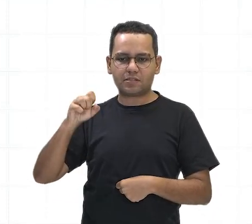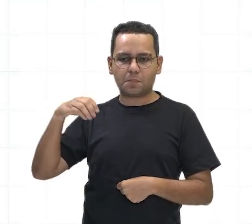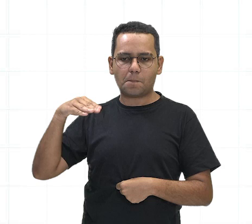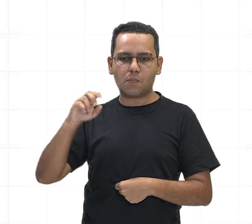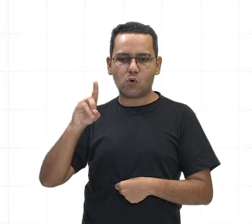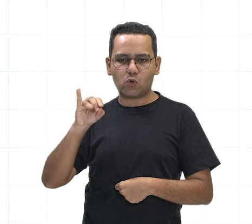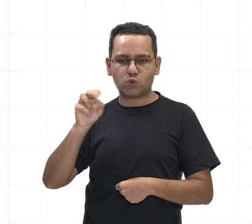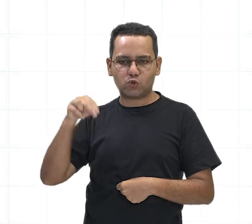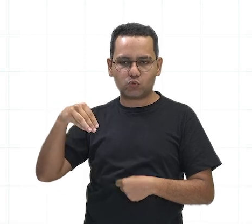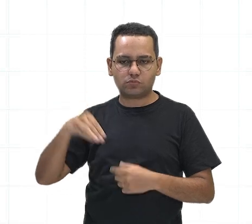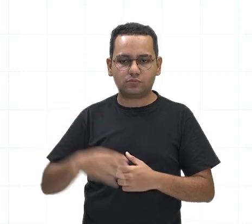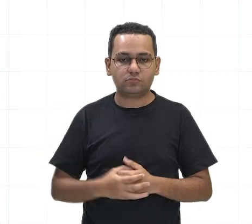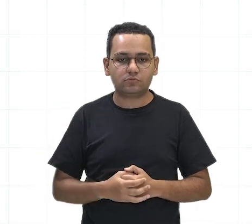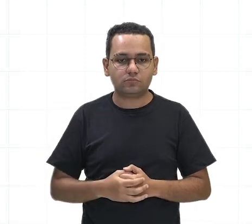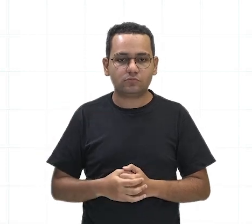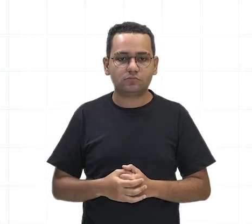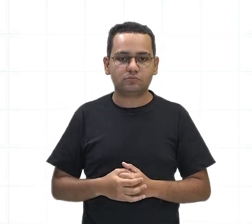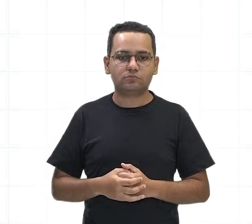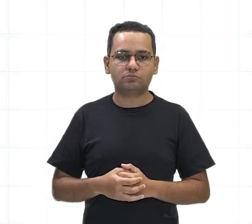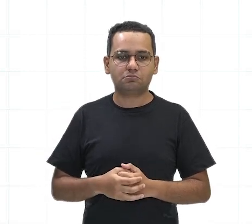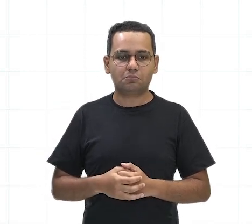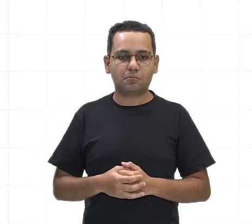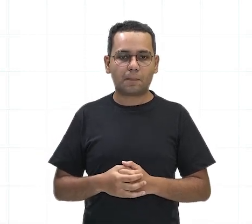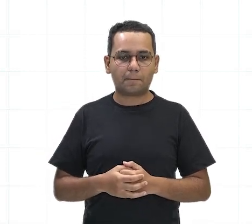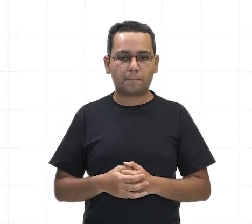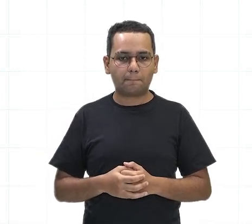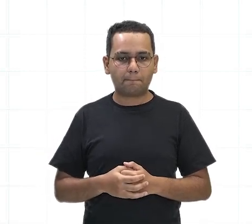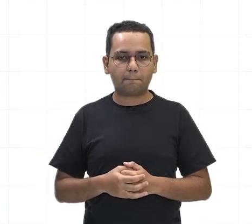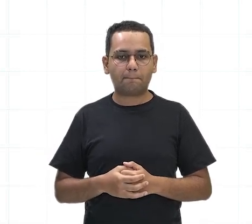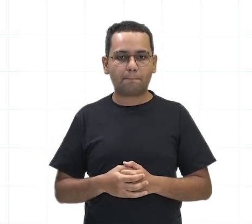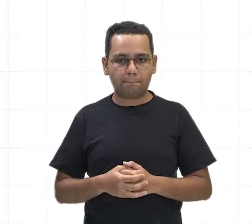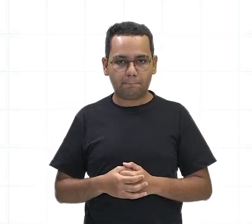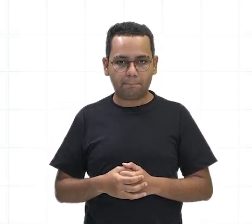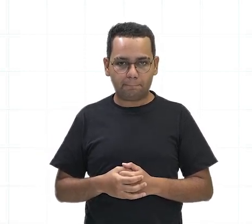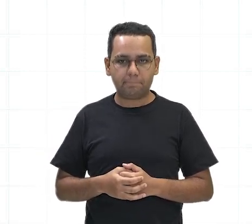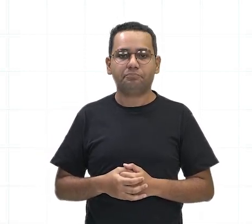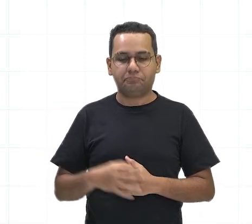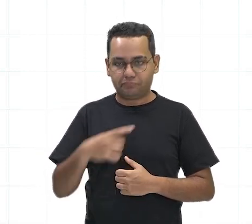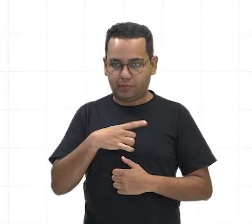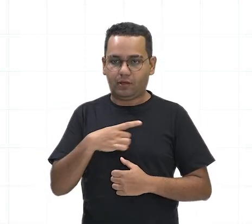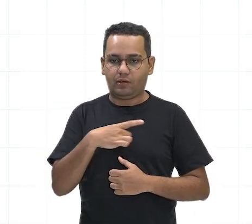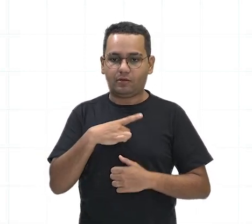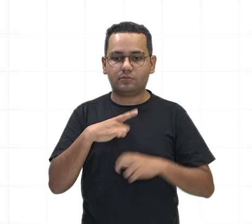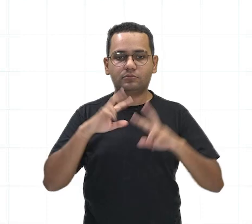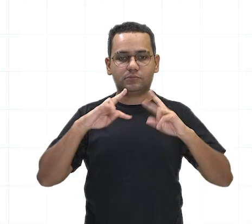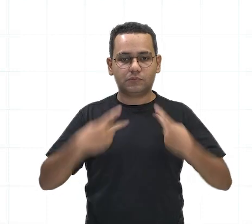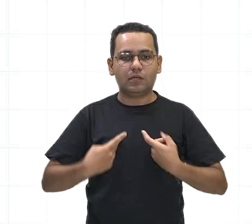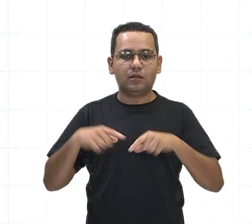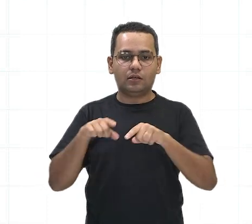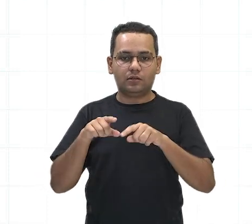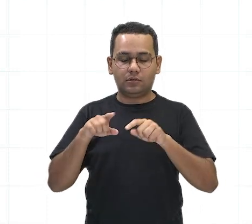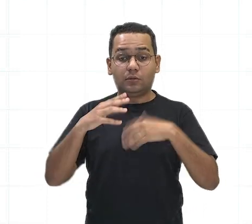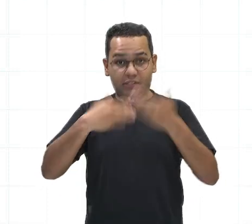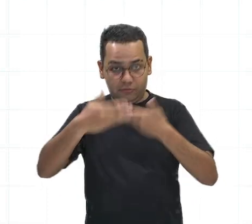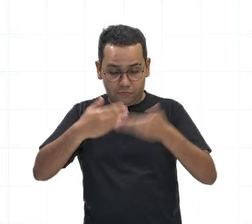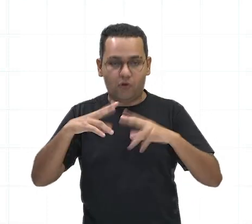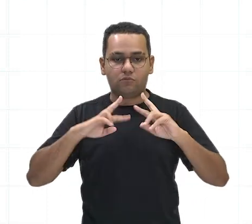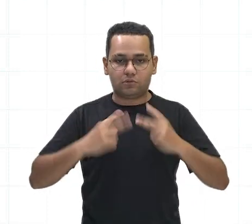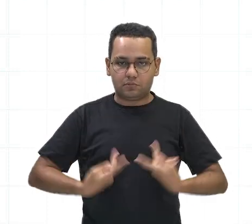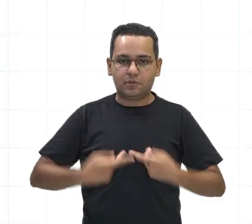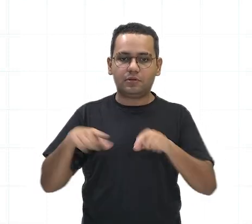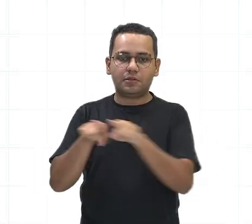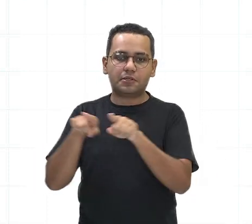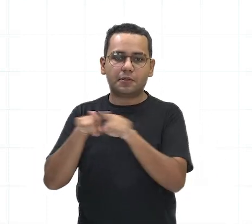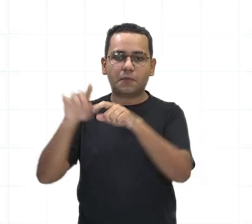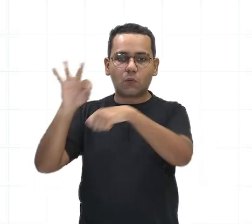de vida do Plasmodium ele envolve os seres humanos e os mosquitos do gênero Anopheles, né? Então, como a gente pôde observar, a